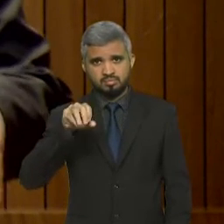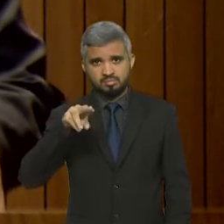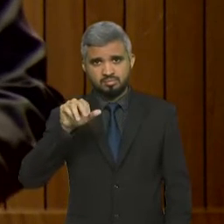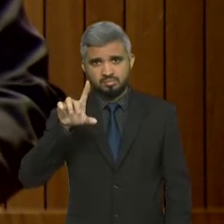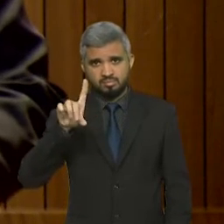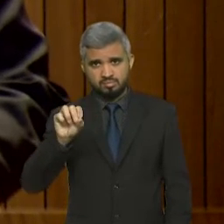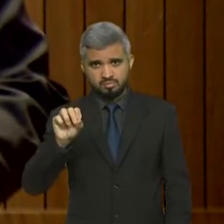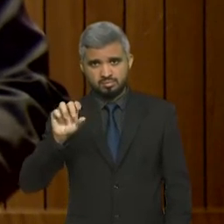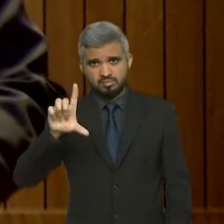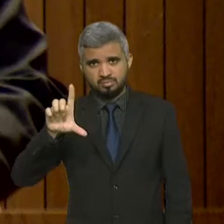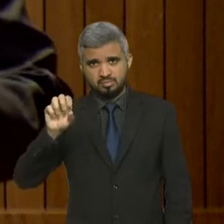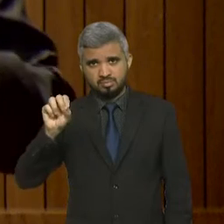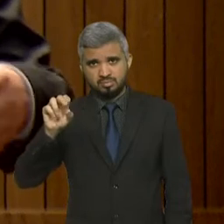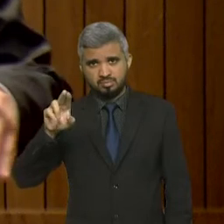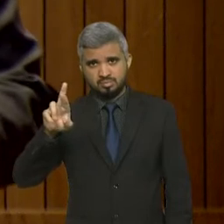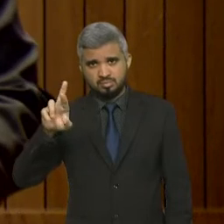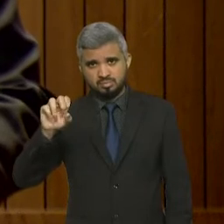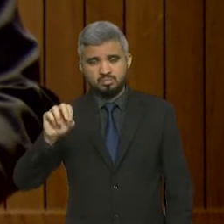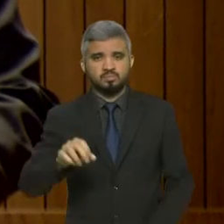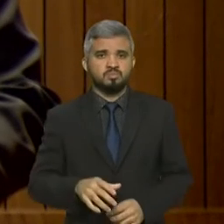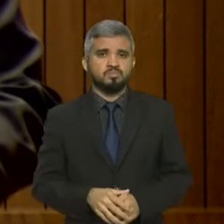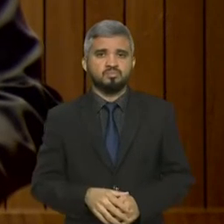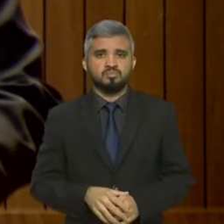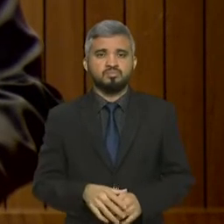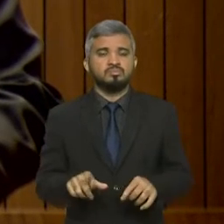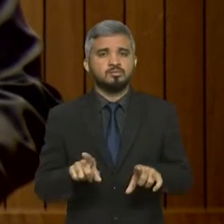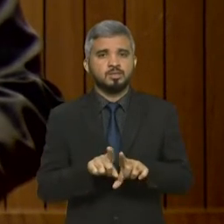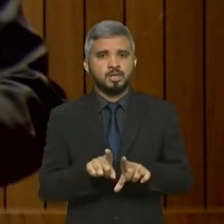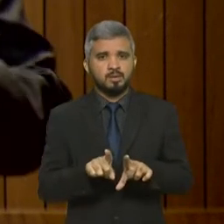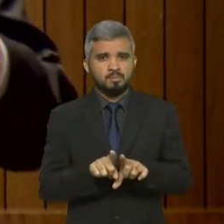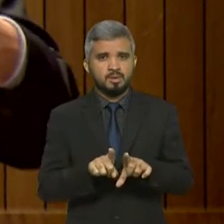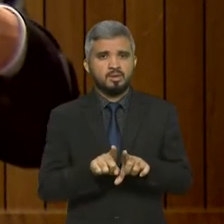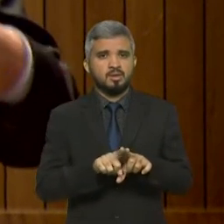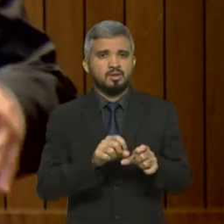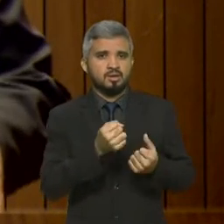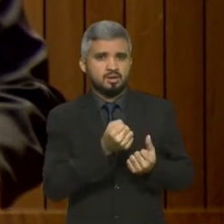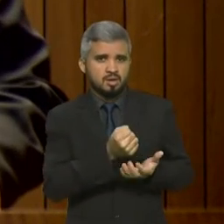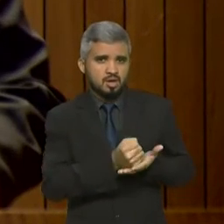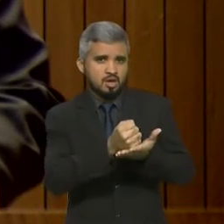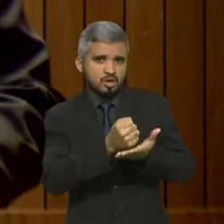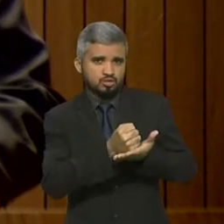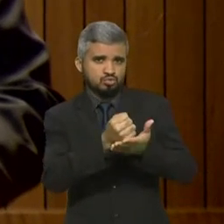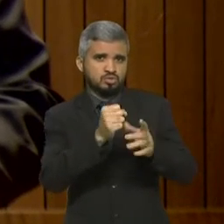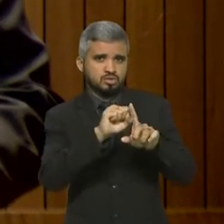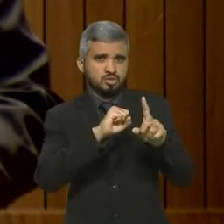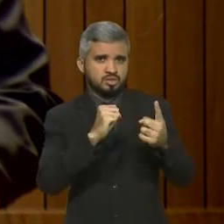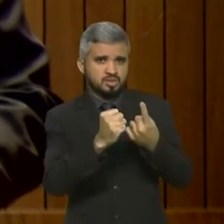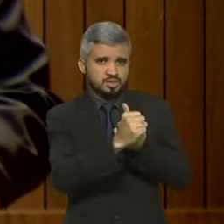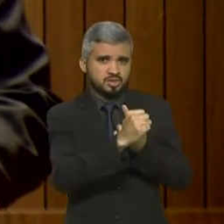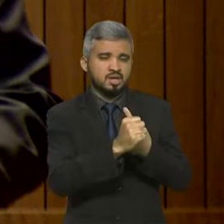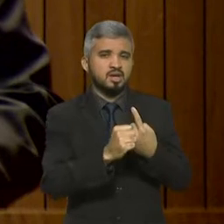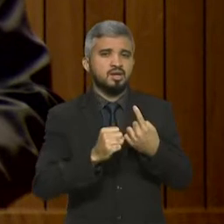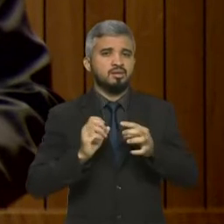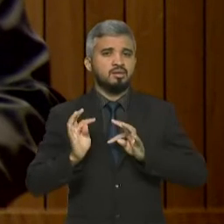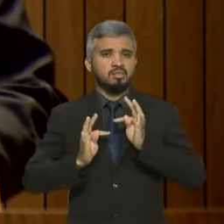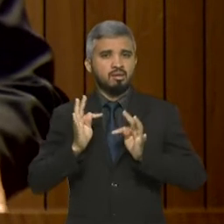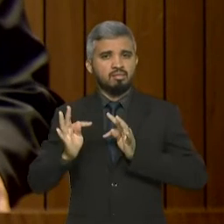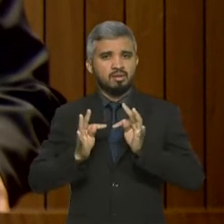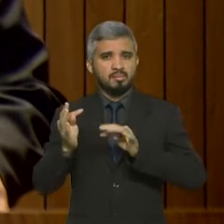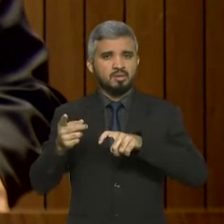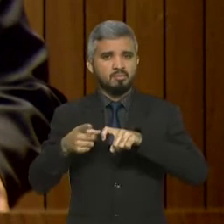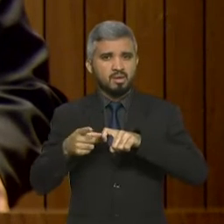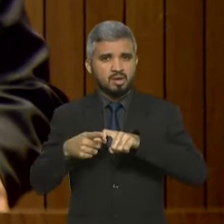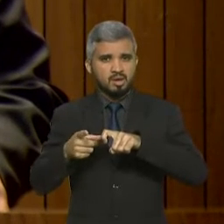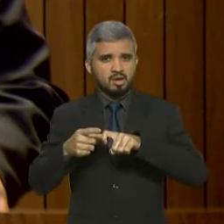inúmeras obras, assistência social, tratamentos médicos, como aquelas campanhas de glaucoma, pterígio e